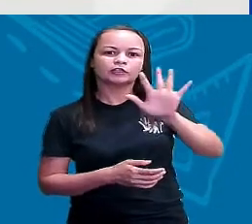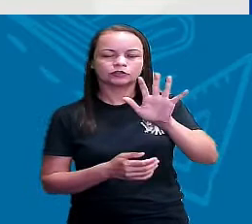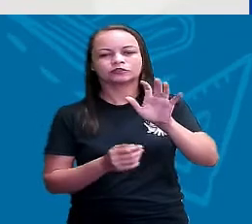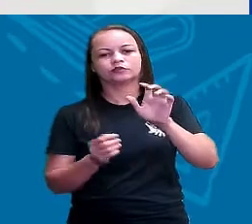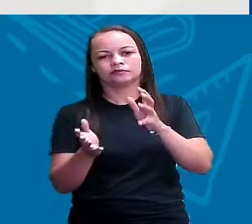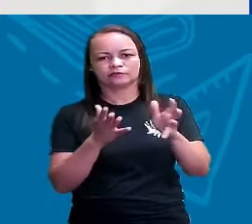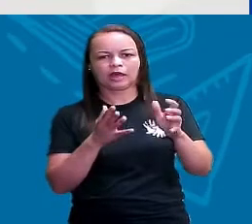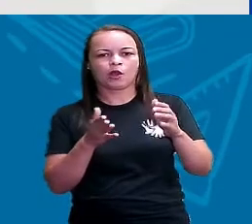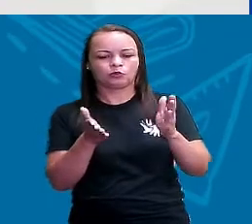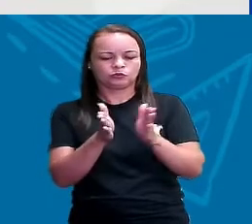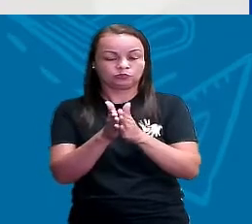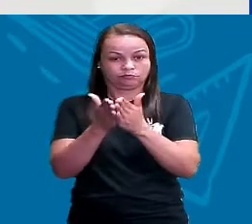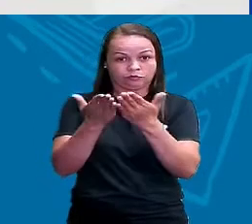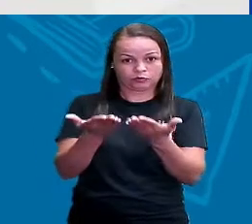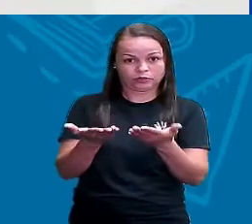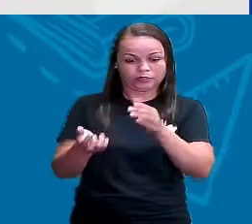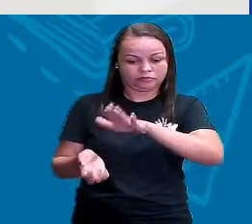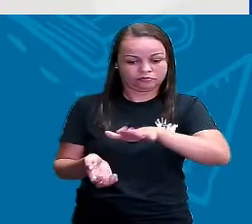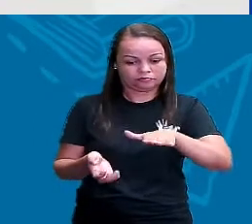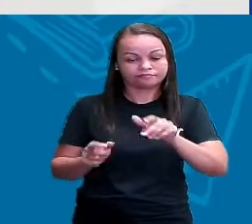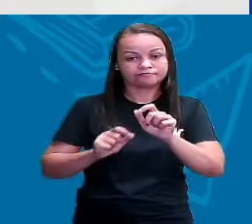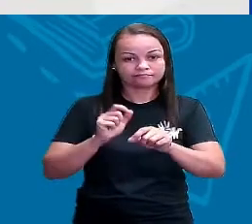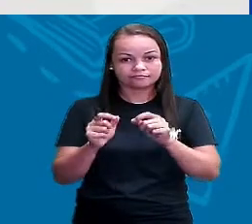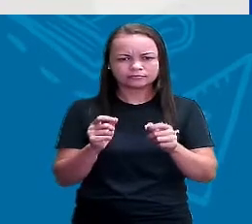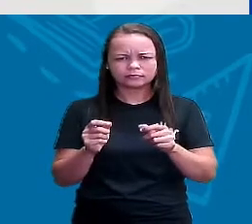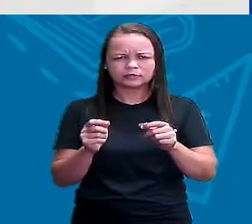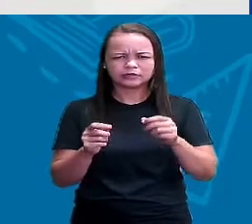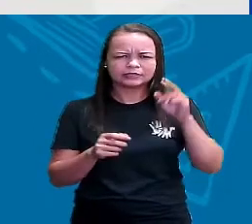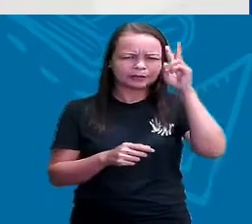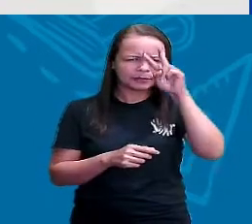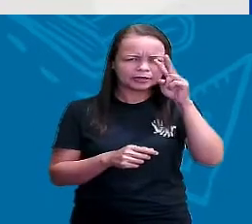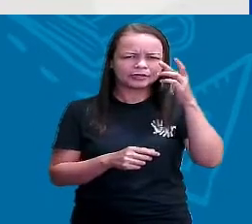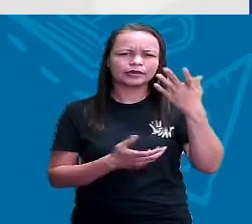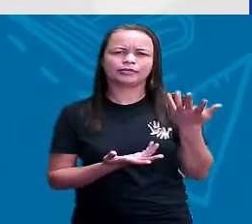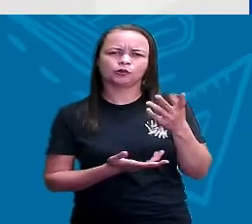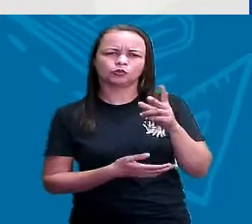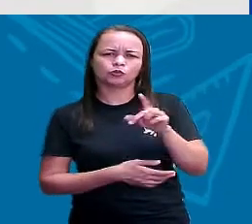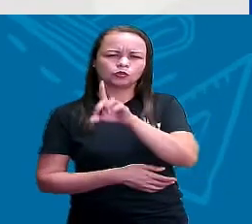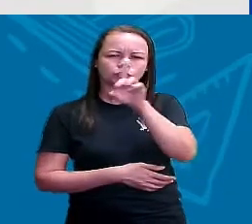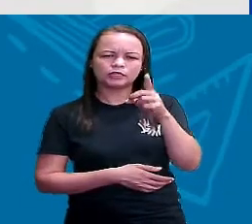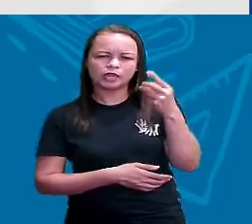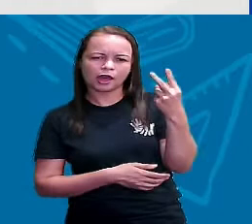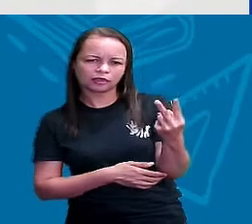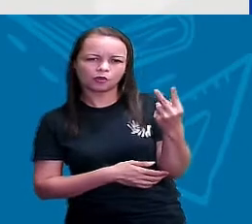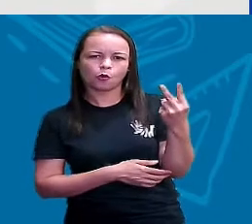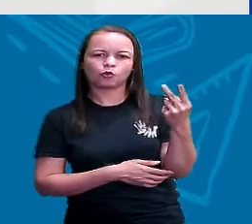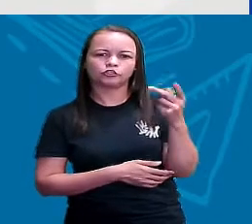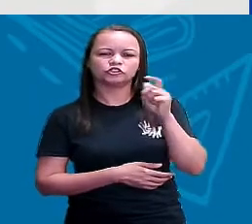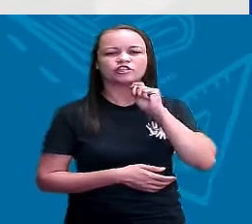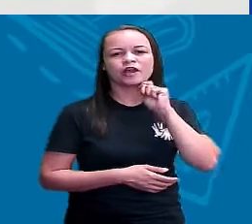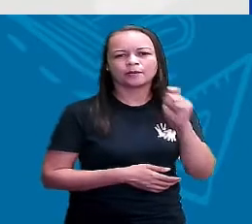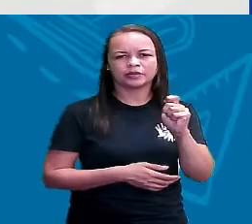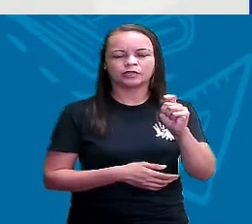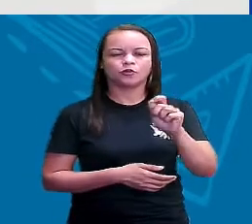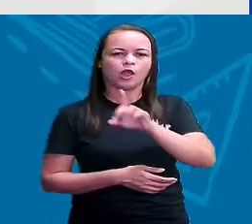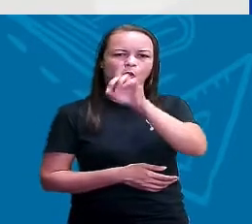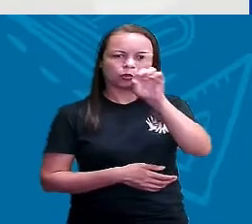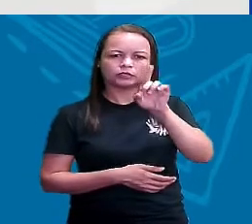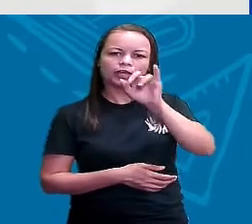dia 2 de abril. Vocês sabiam que dia 2 de abril é considerado o Dia Internacional do Livro